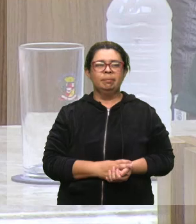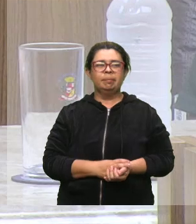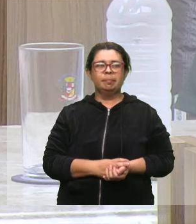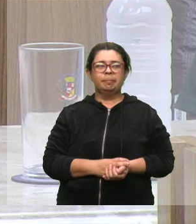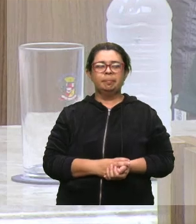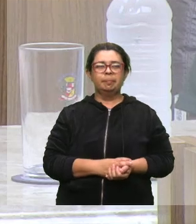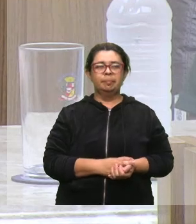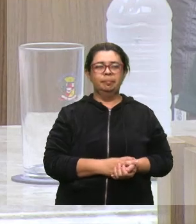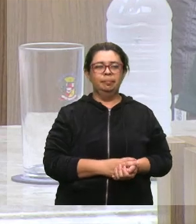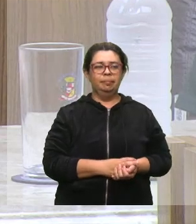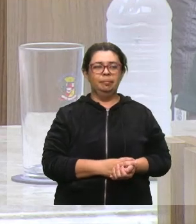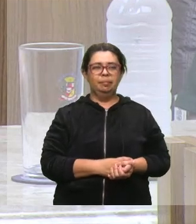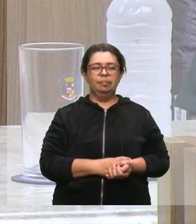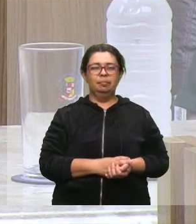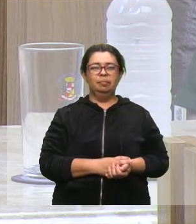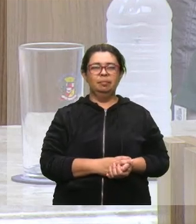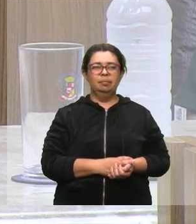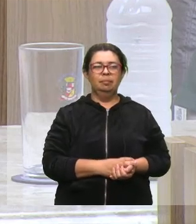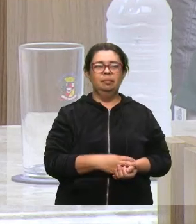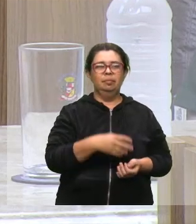do ano passado estava previsto